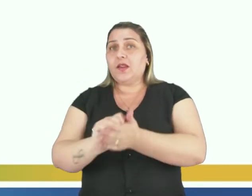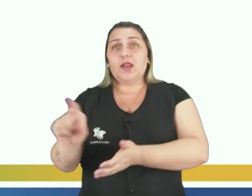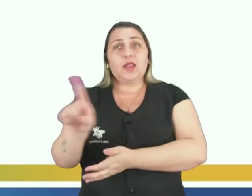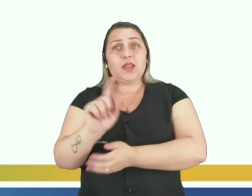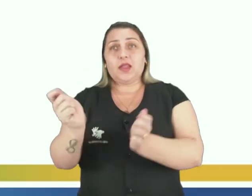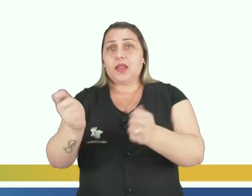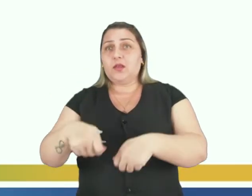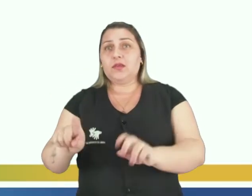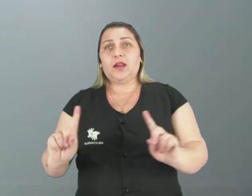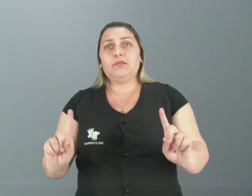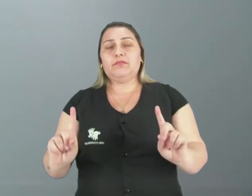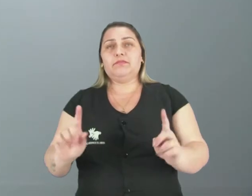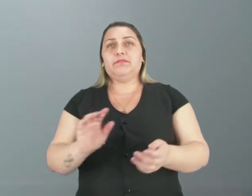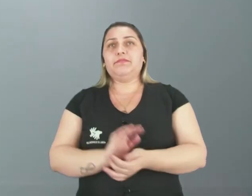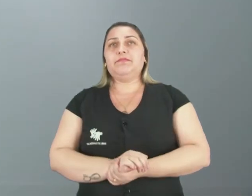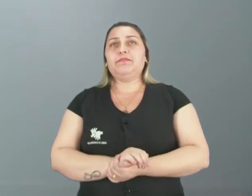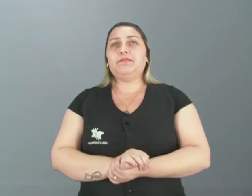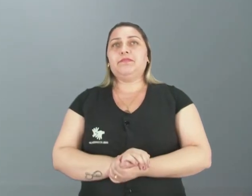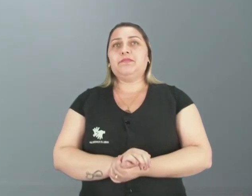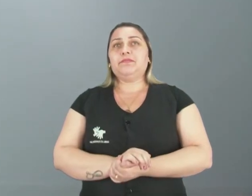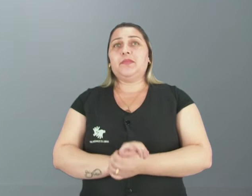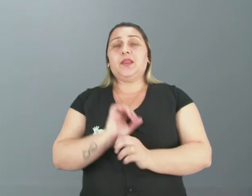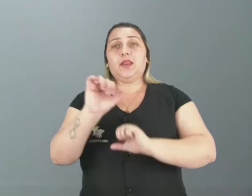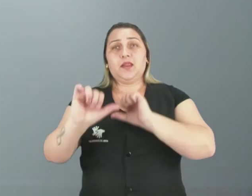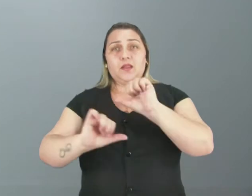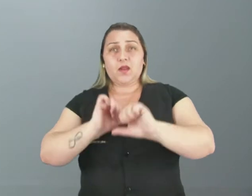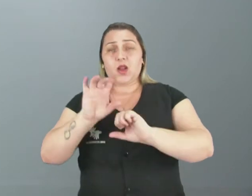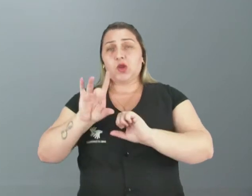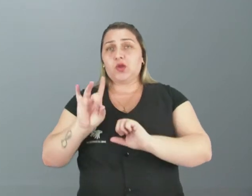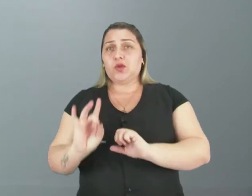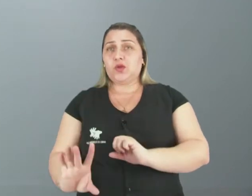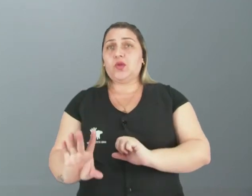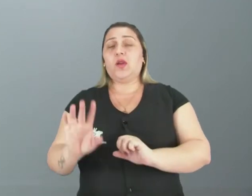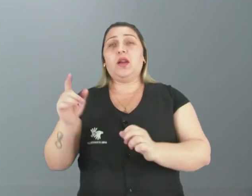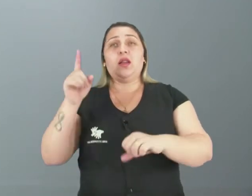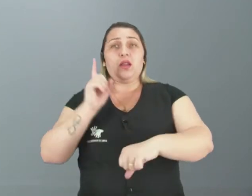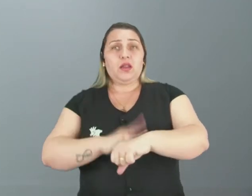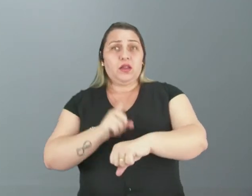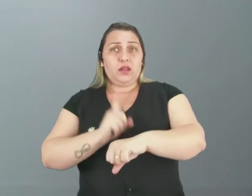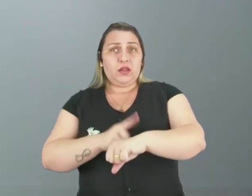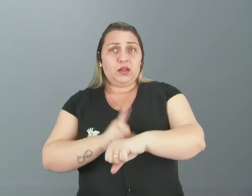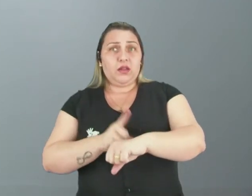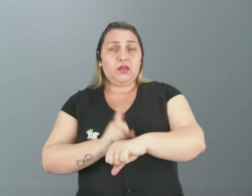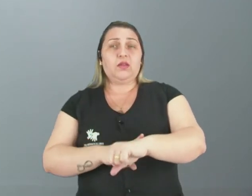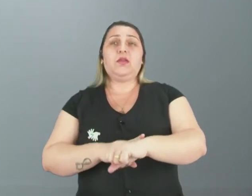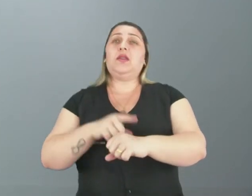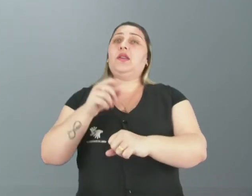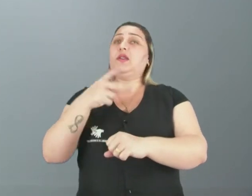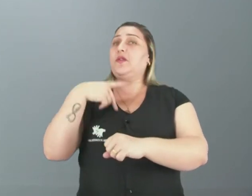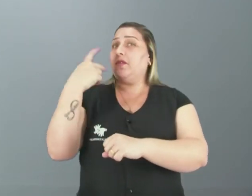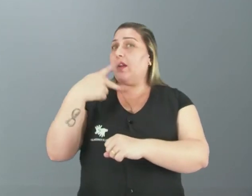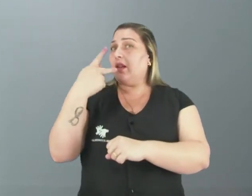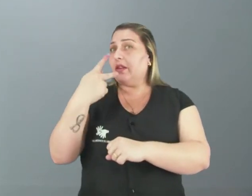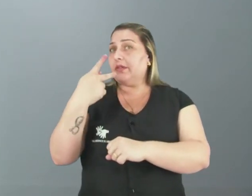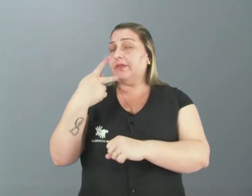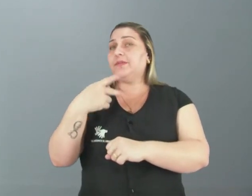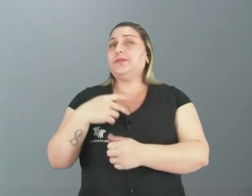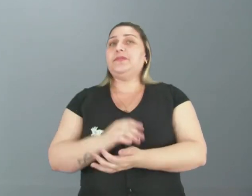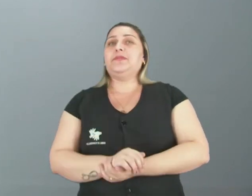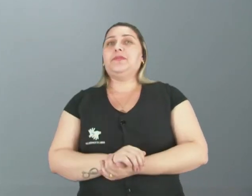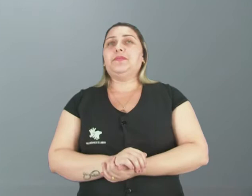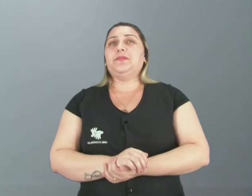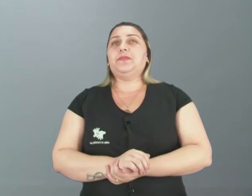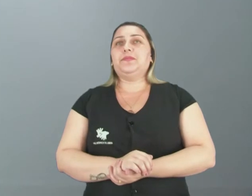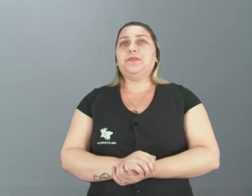ó, é uma variação também que vamos encontrar nessas duas letrinhas aí, no dígrafo L, né, e no J ou